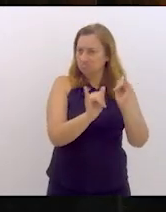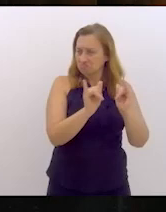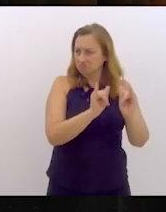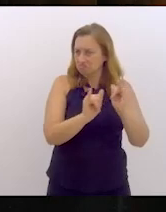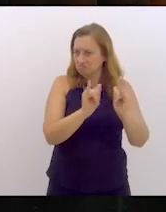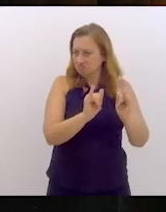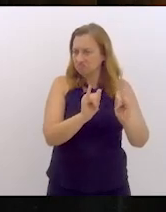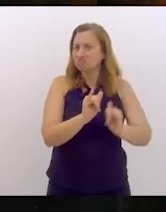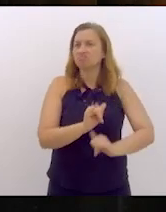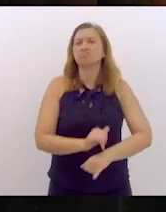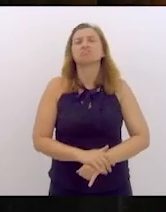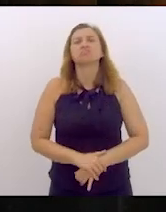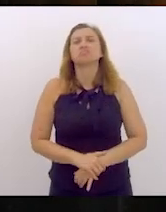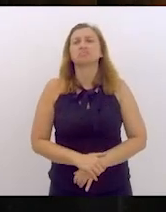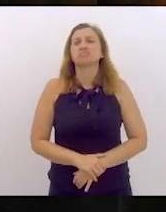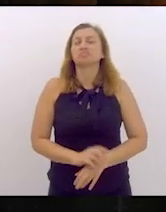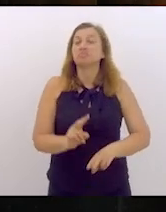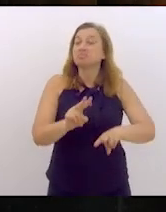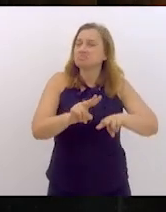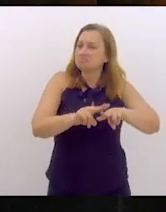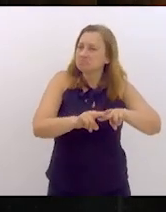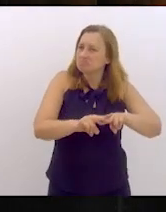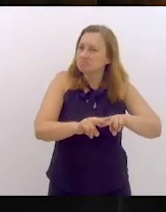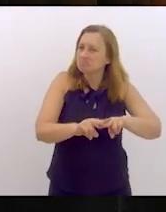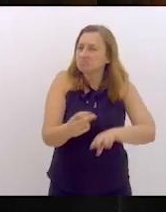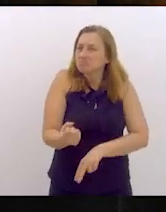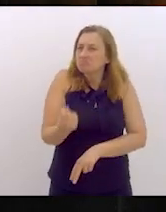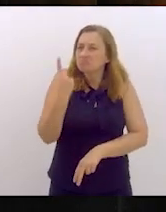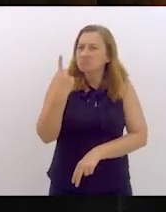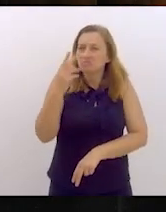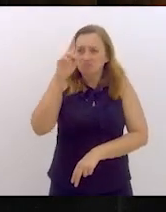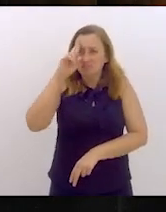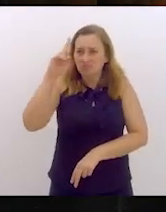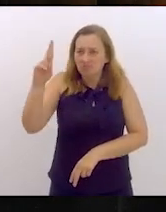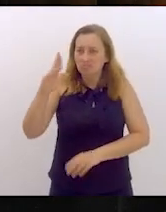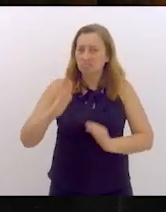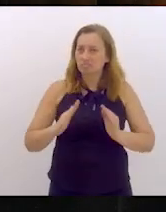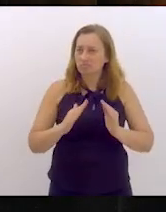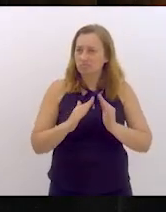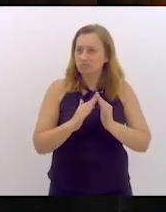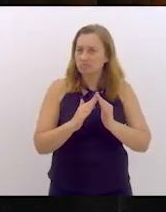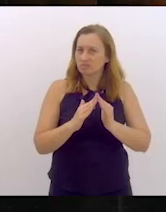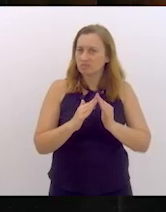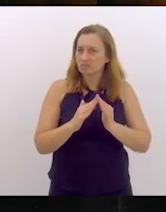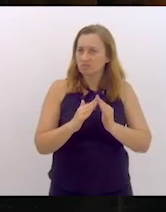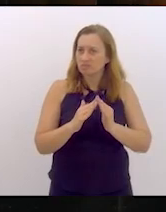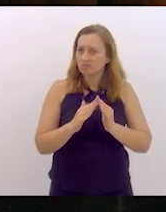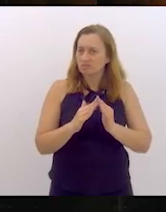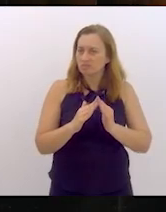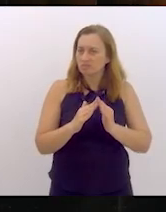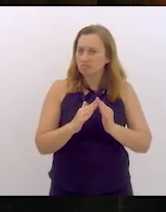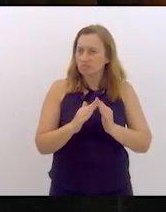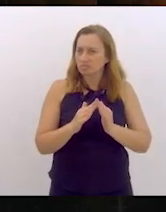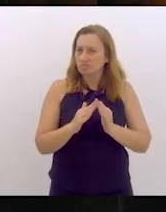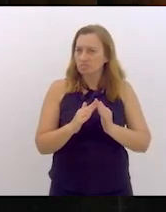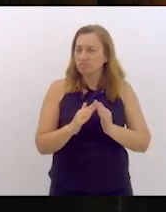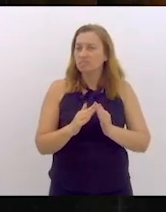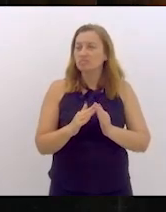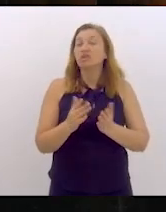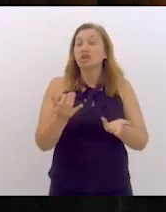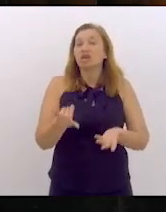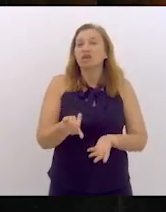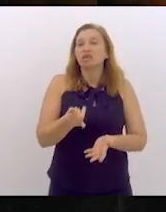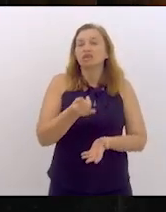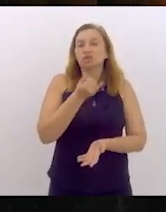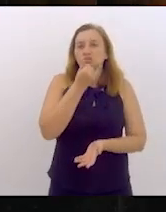O que foi a prisão do ex-chefe da casa o ex-chefe da Polícia